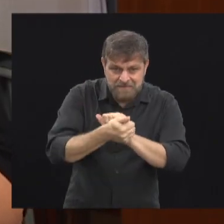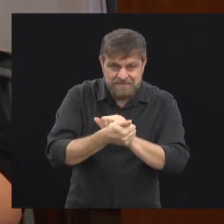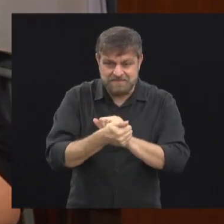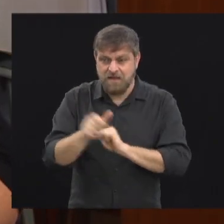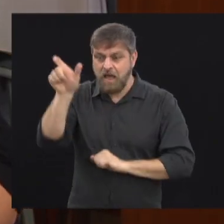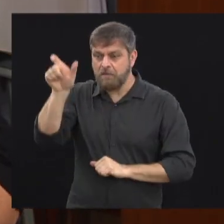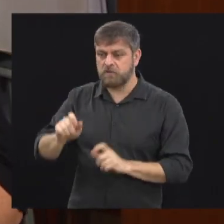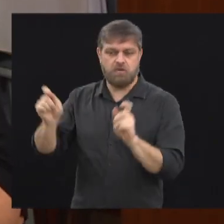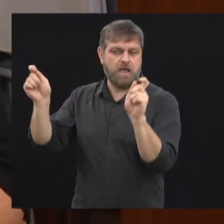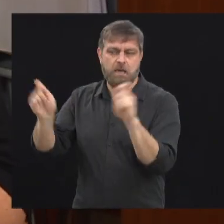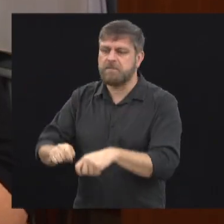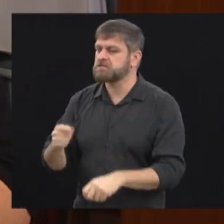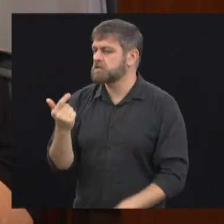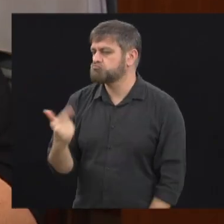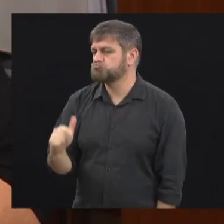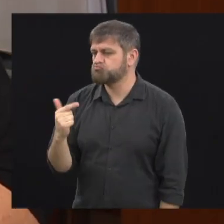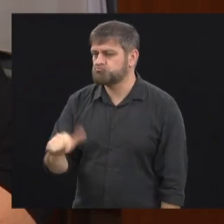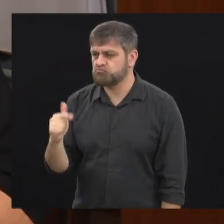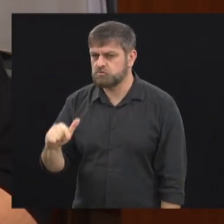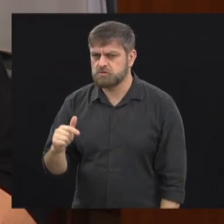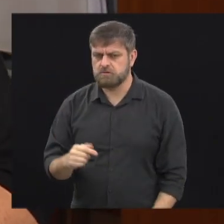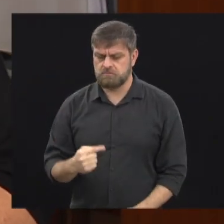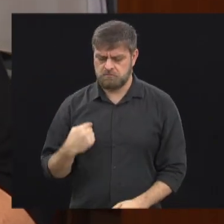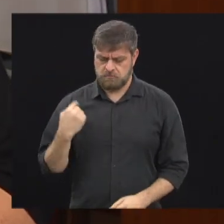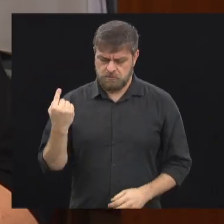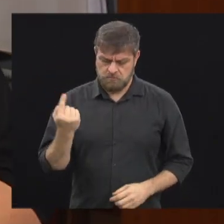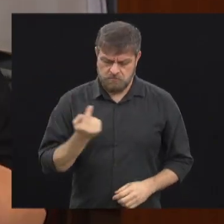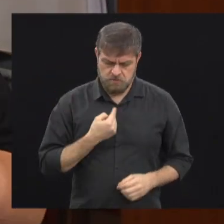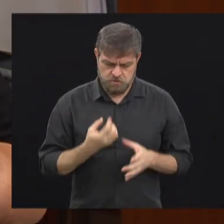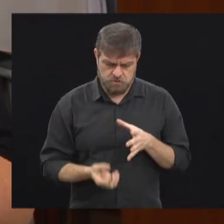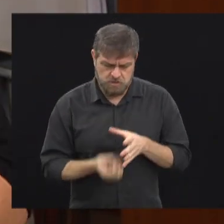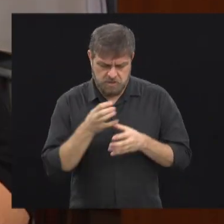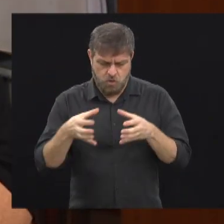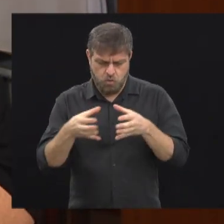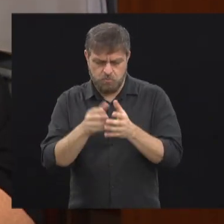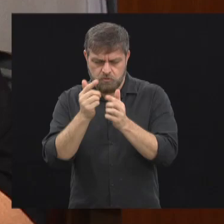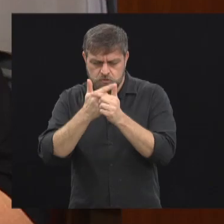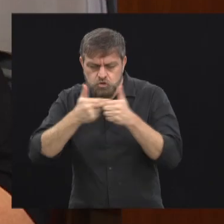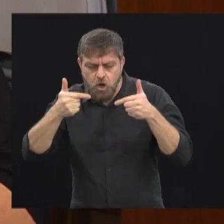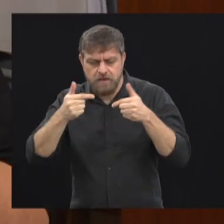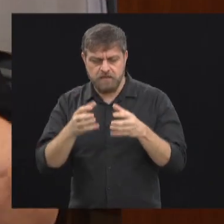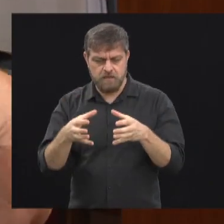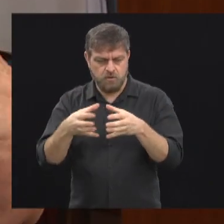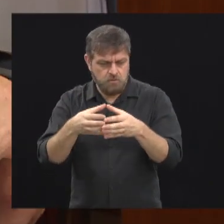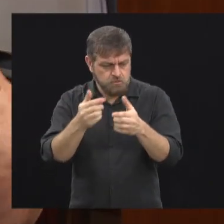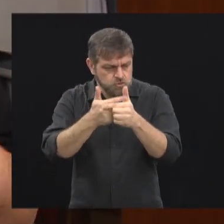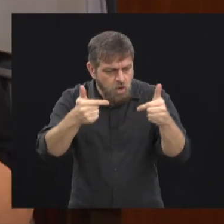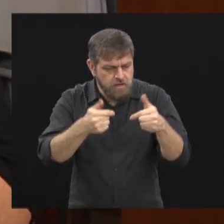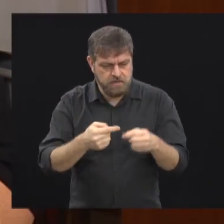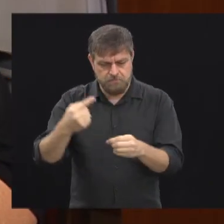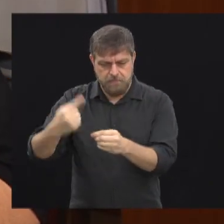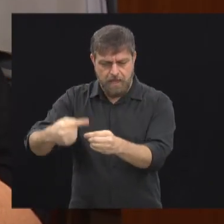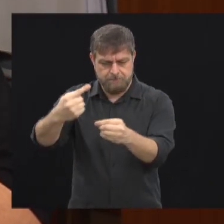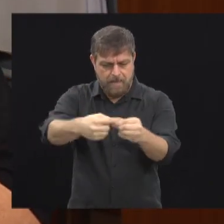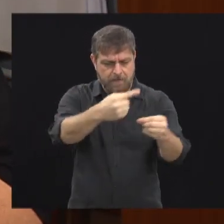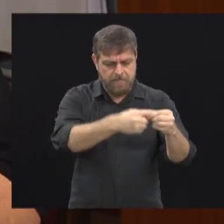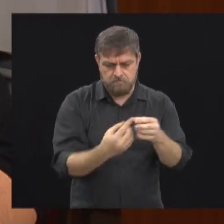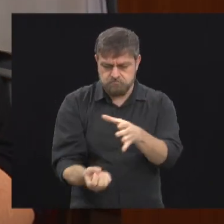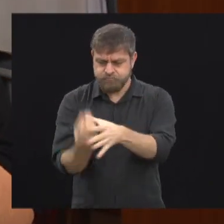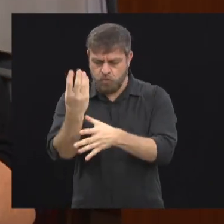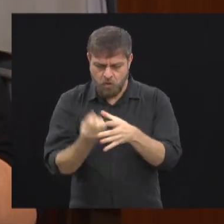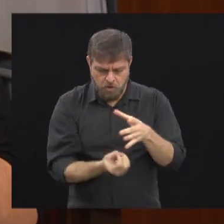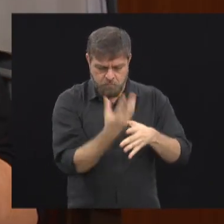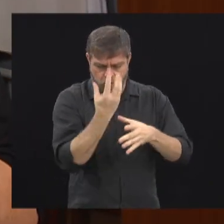do Incapacitado. E quando as Sorris, outras Sorris foram nascendo, foram sendo criadas,